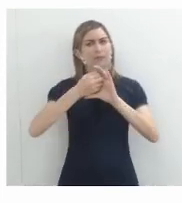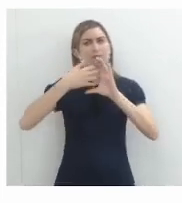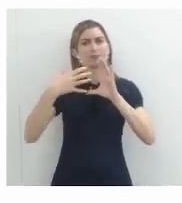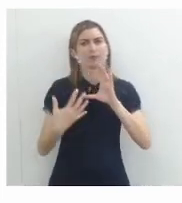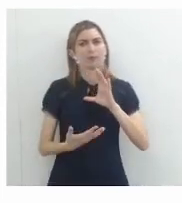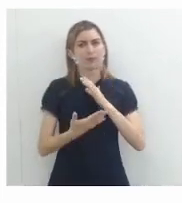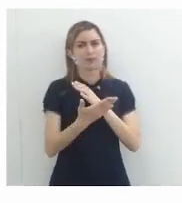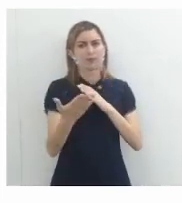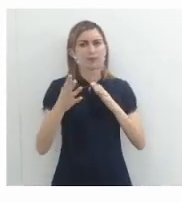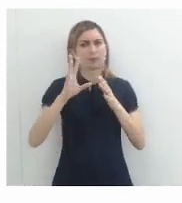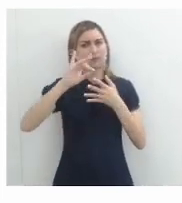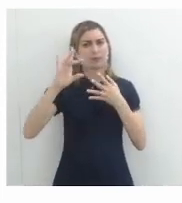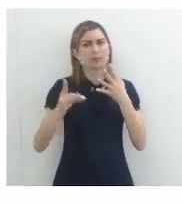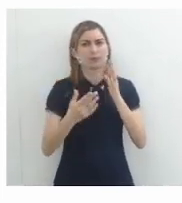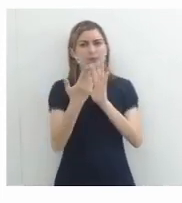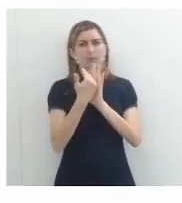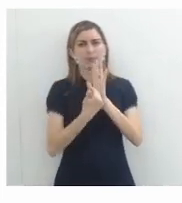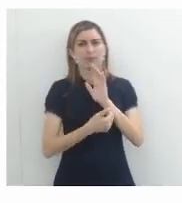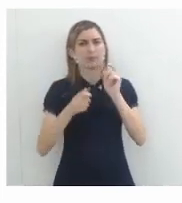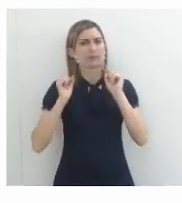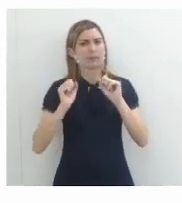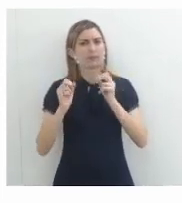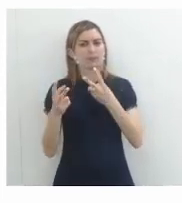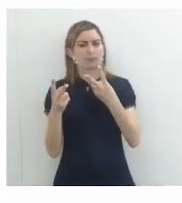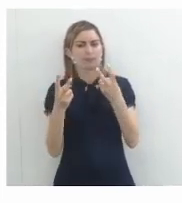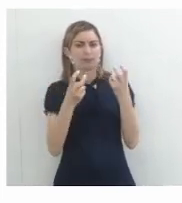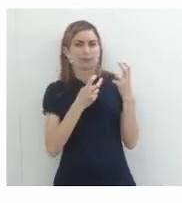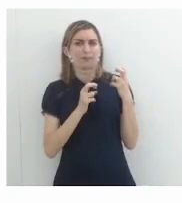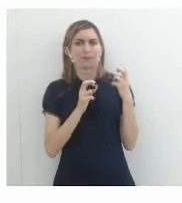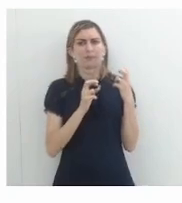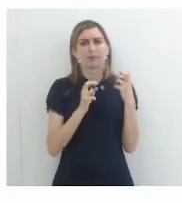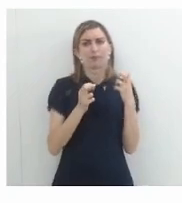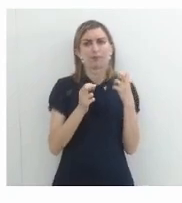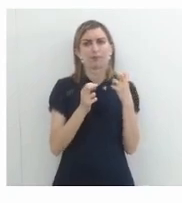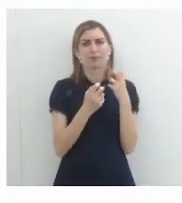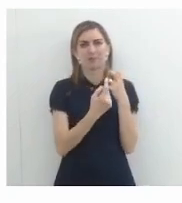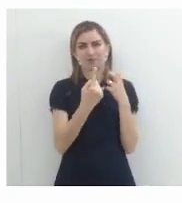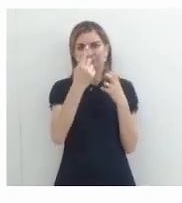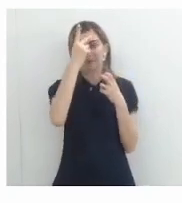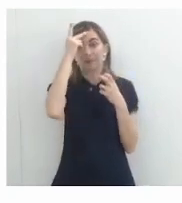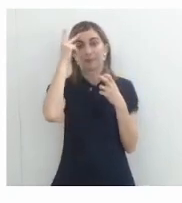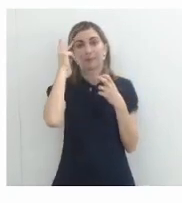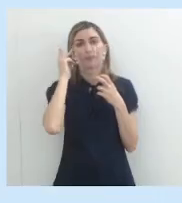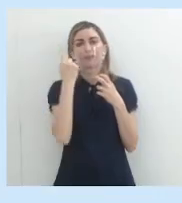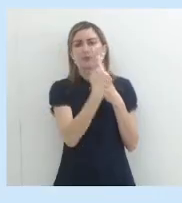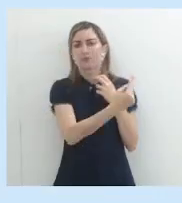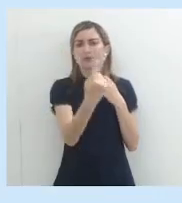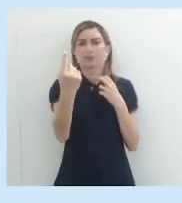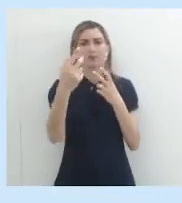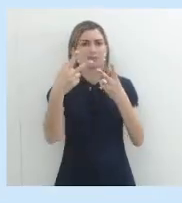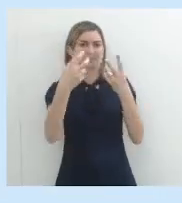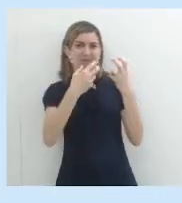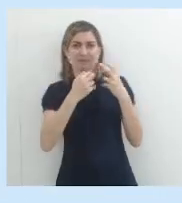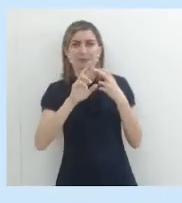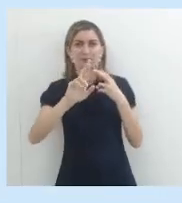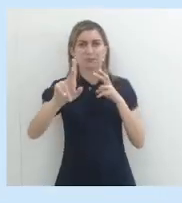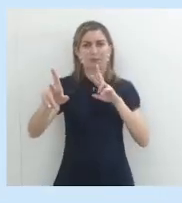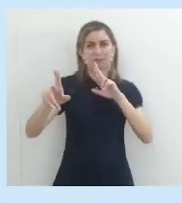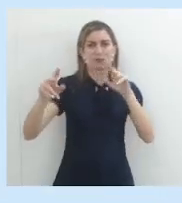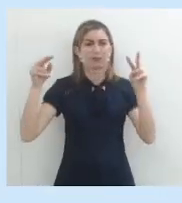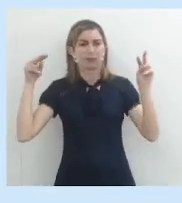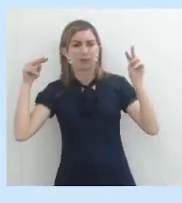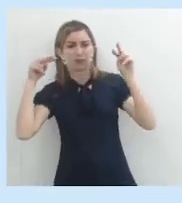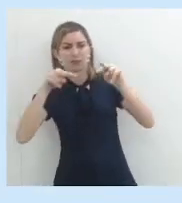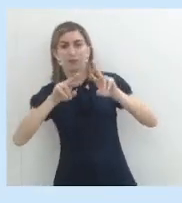Características e detalhes das figuras podem ser percebidas de maneira diferente de uma pessoa para outra. Né? Como eu falei, cada um enxerga a